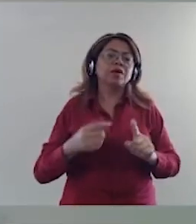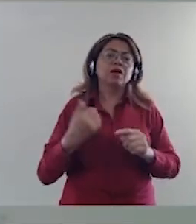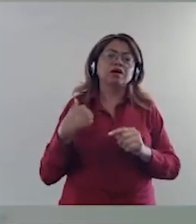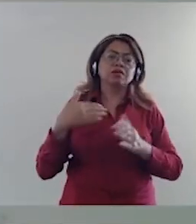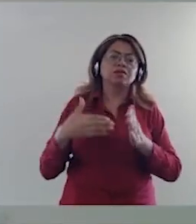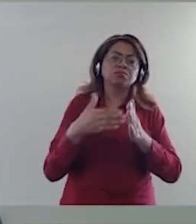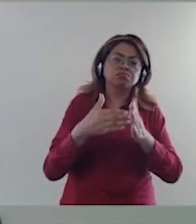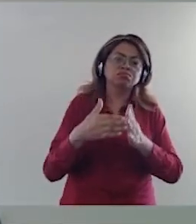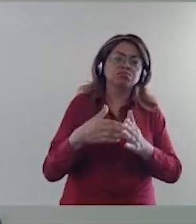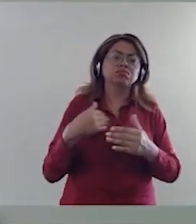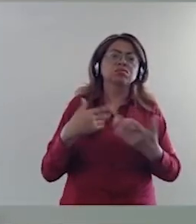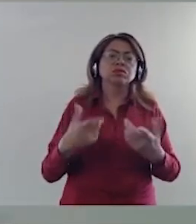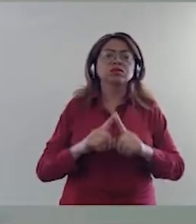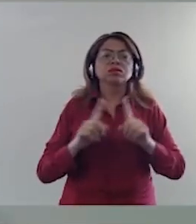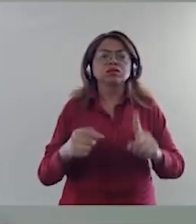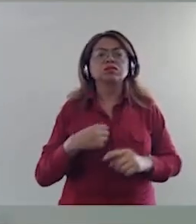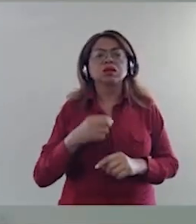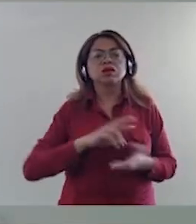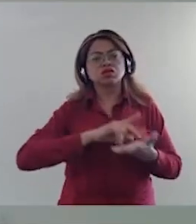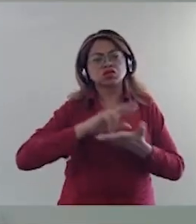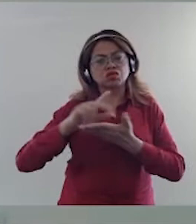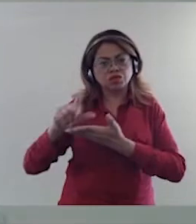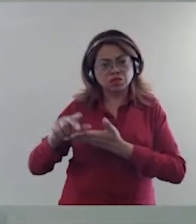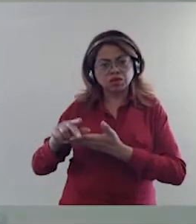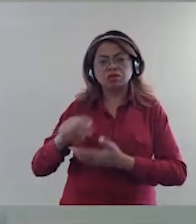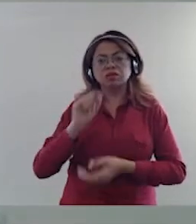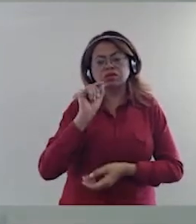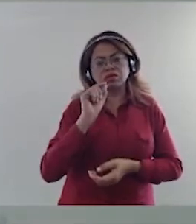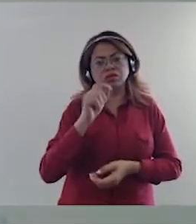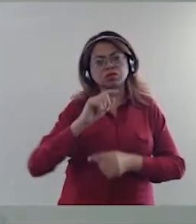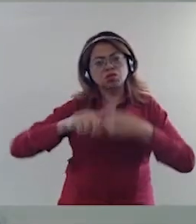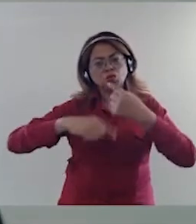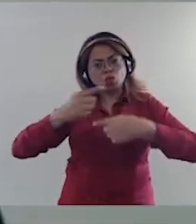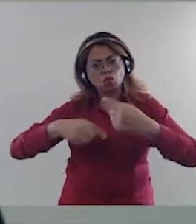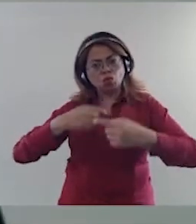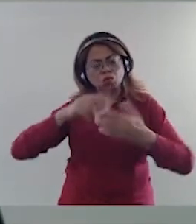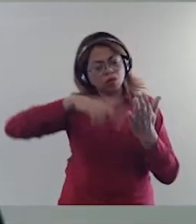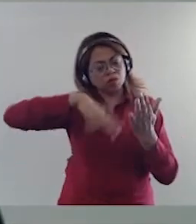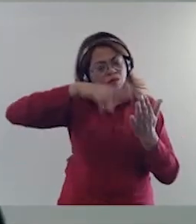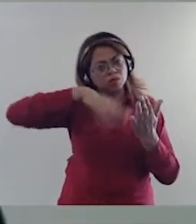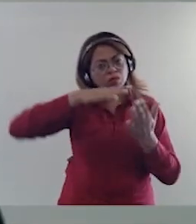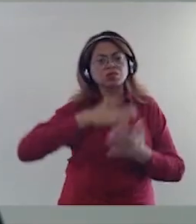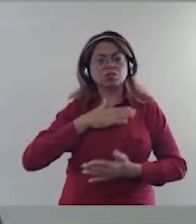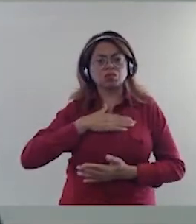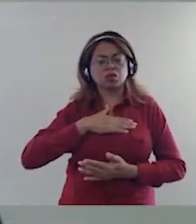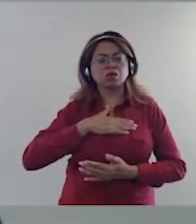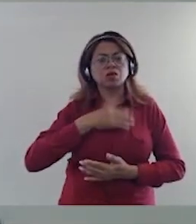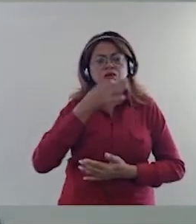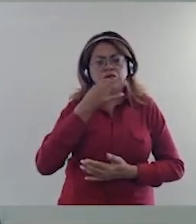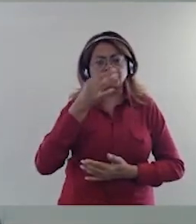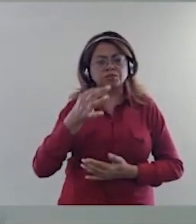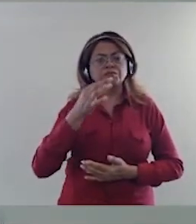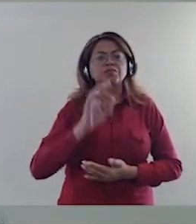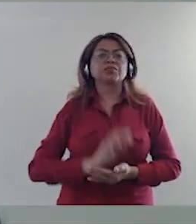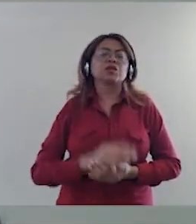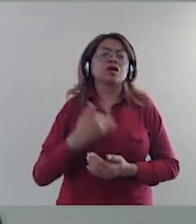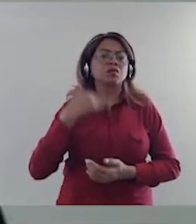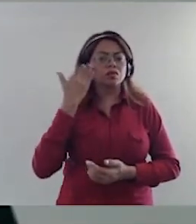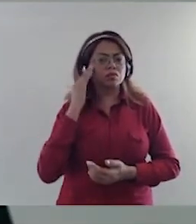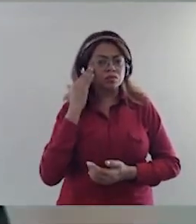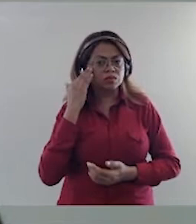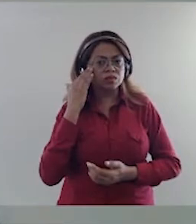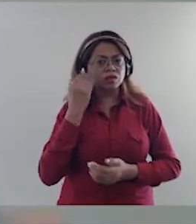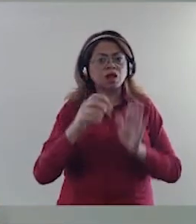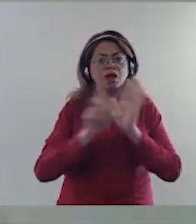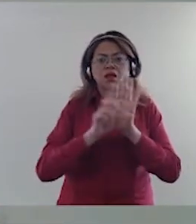que eu me referi. Mas, diferentemente do que eu tenho lido, no meu entendimento, ela